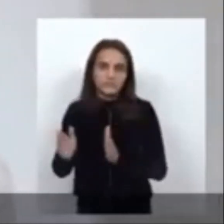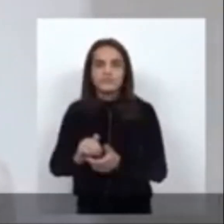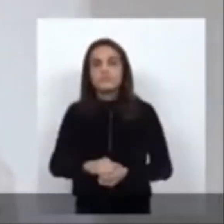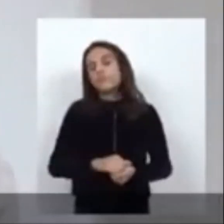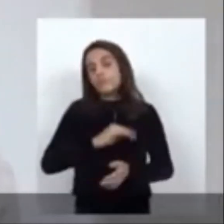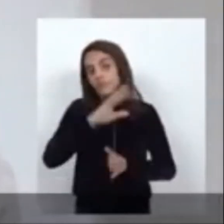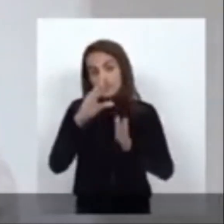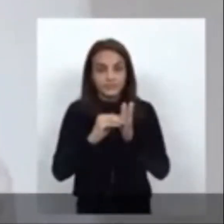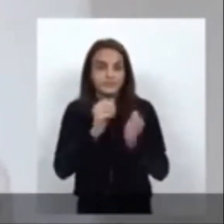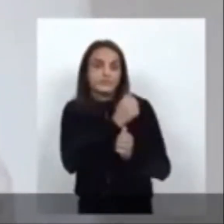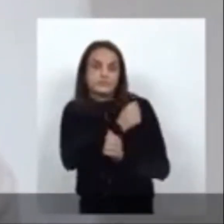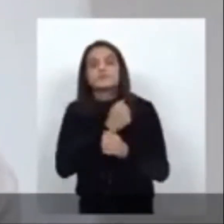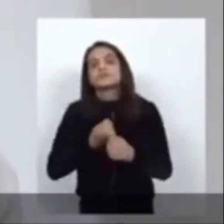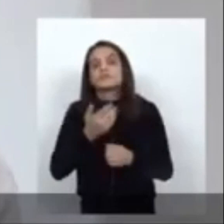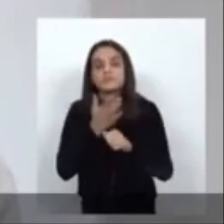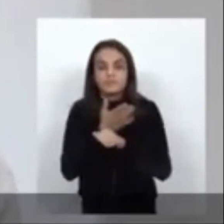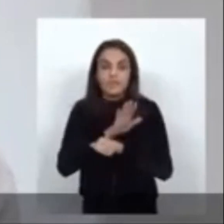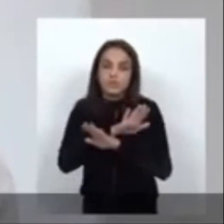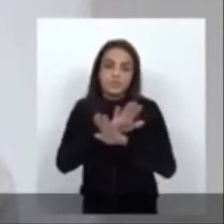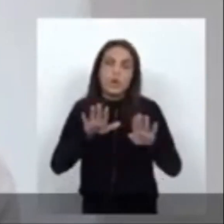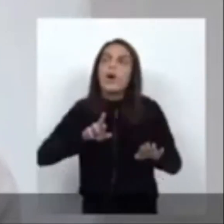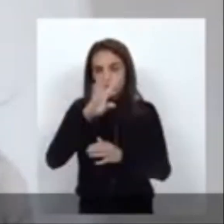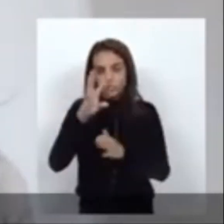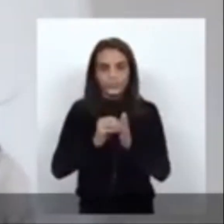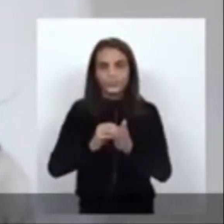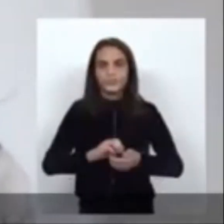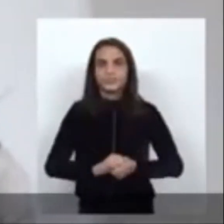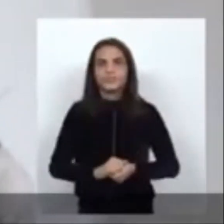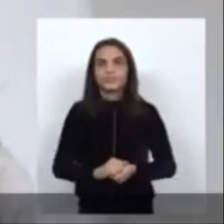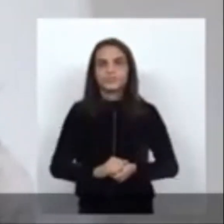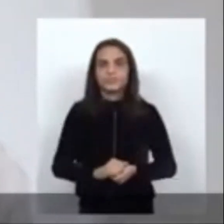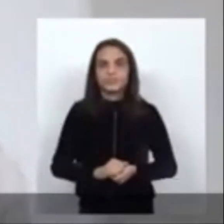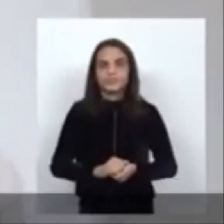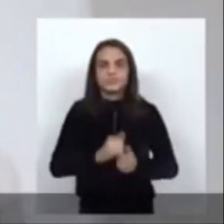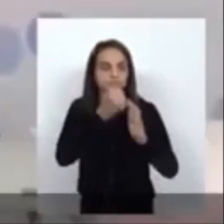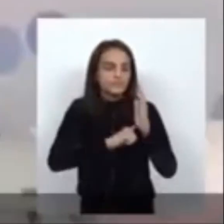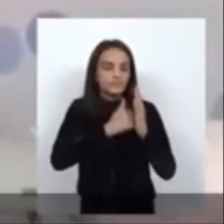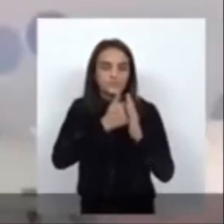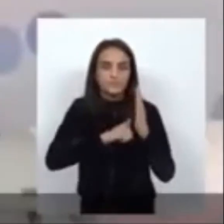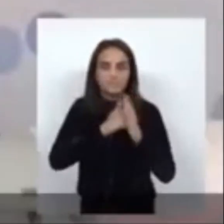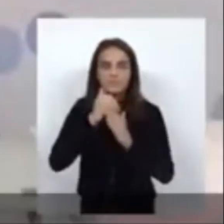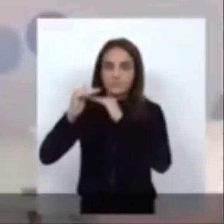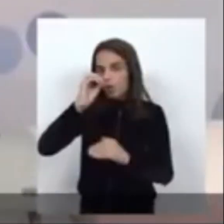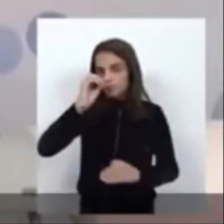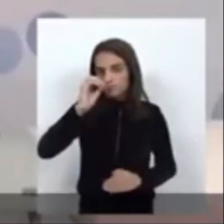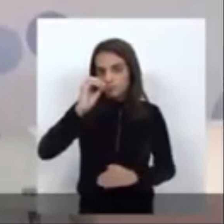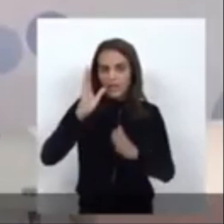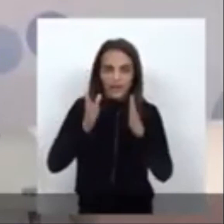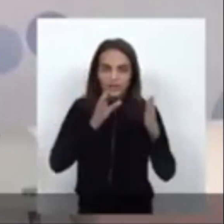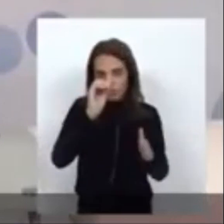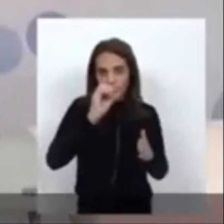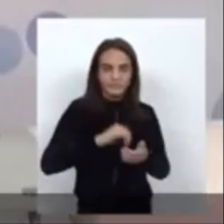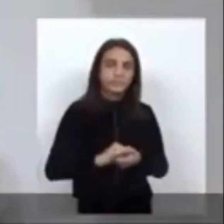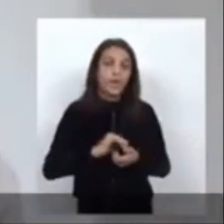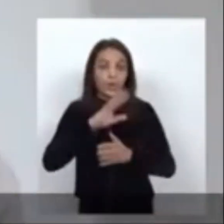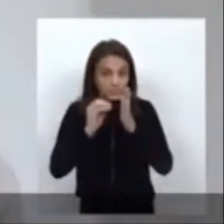todos os alunos participam, não apenas líder e vice-líder, tá? E sobre a avaliação de categoria O, você quer falar um pouquinho? Todas as